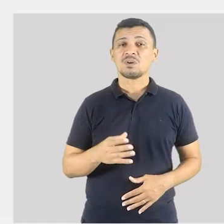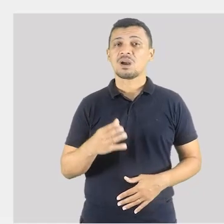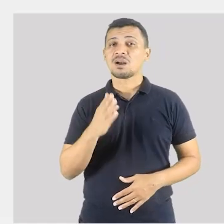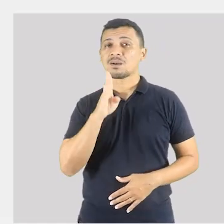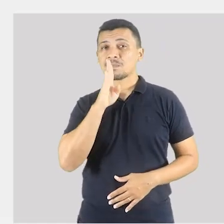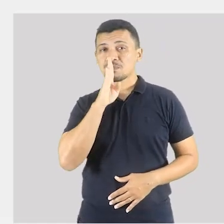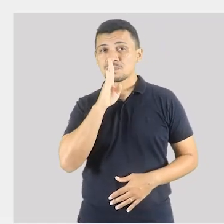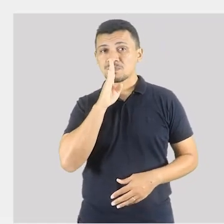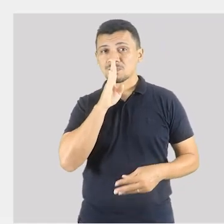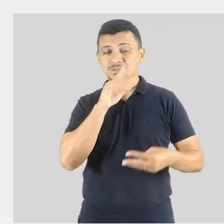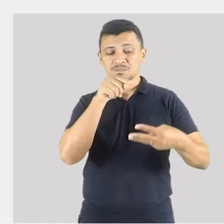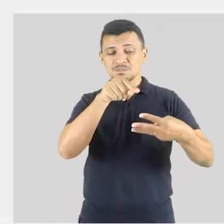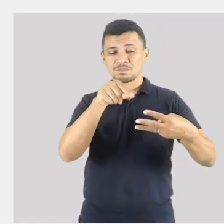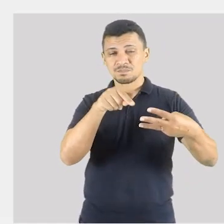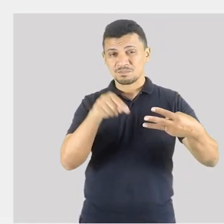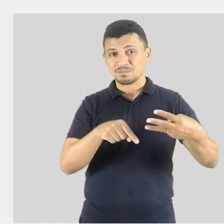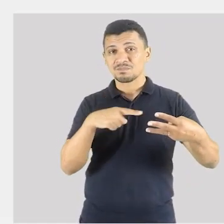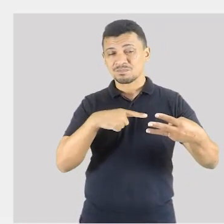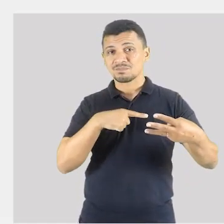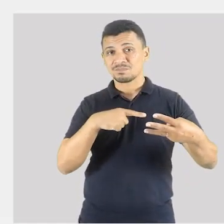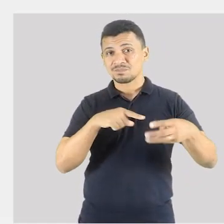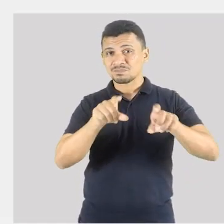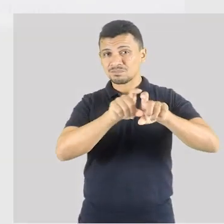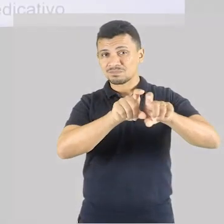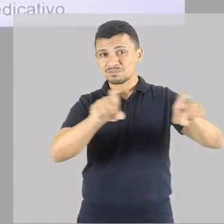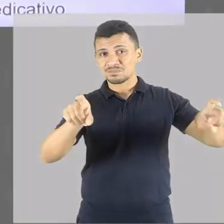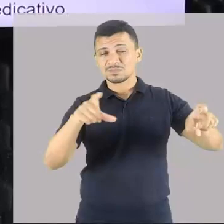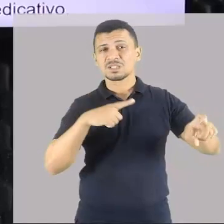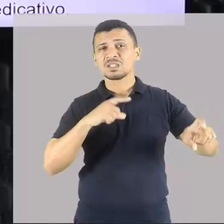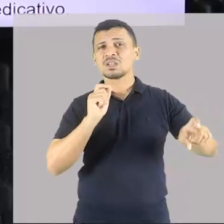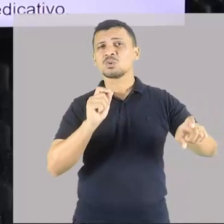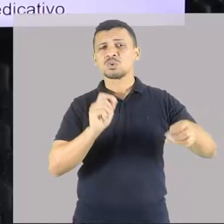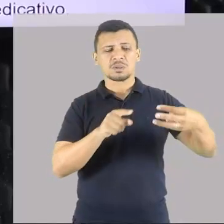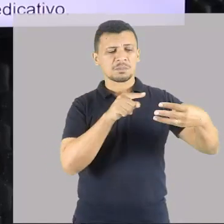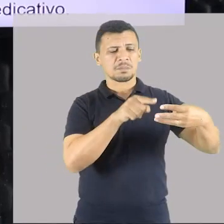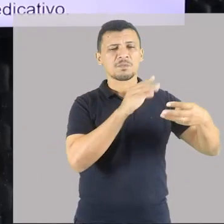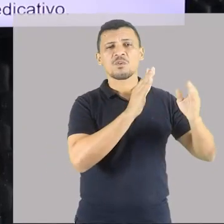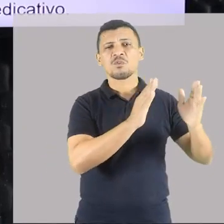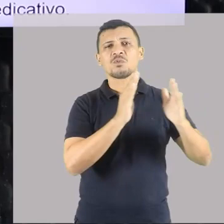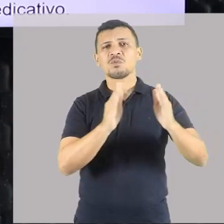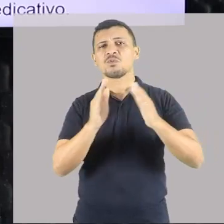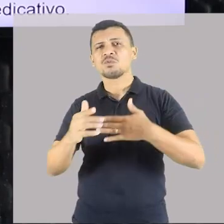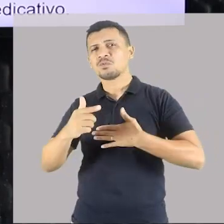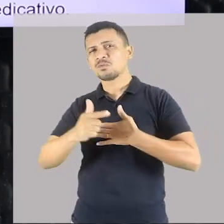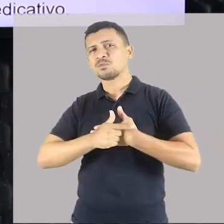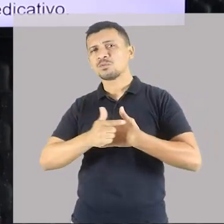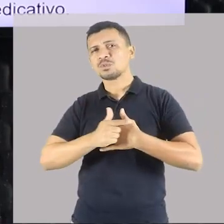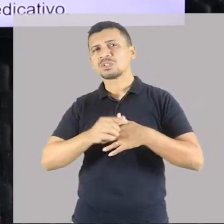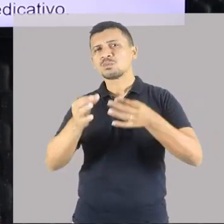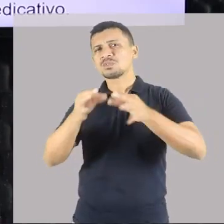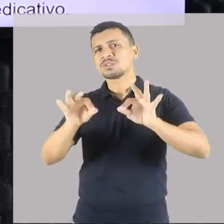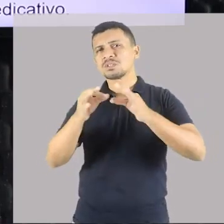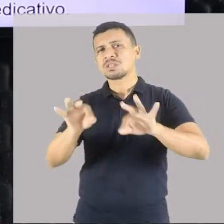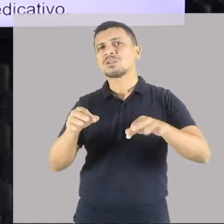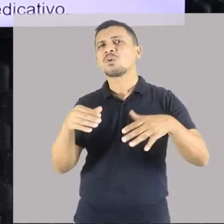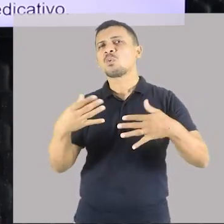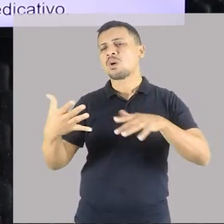calado, retirado dos trechos em destaque, tem, respectivamente, as seguintes funções